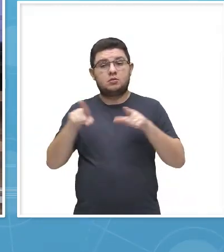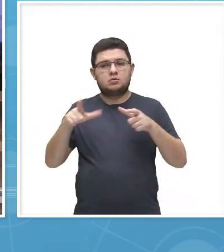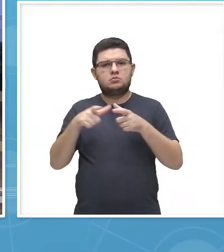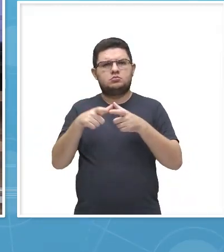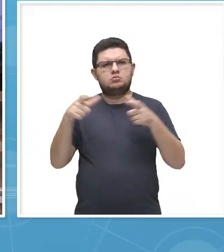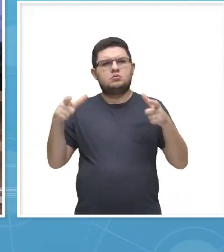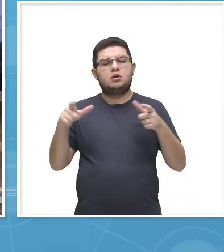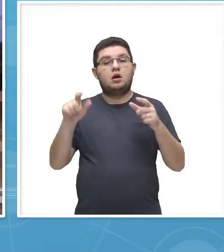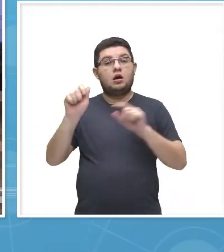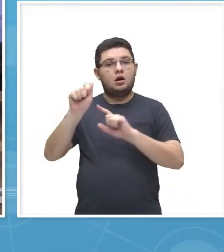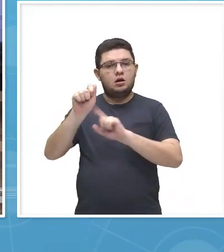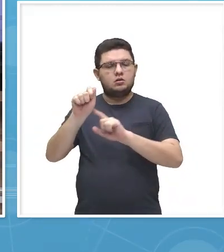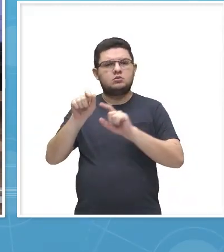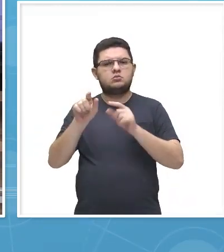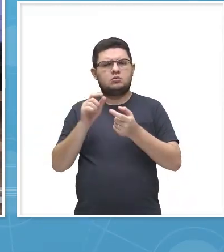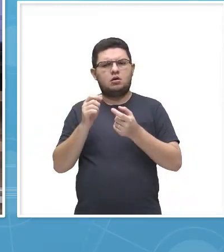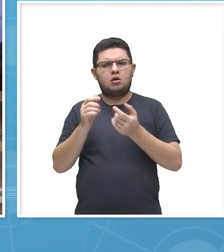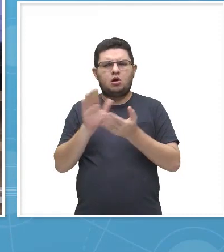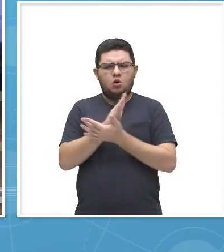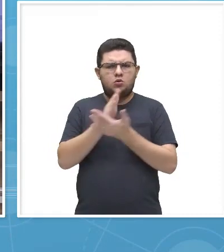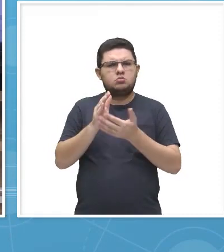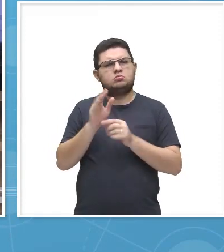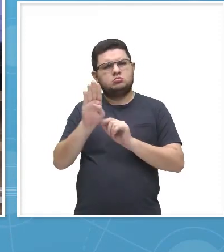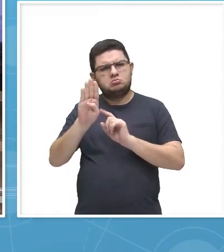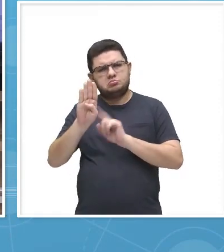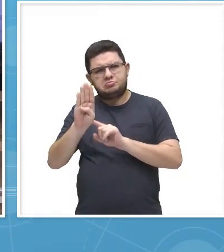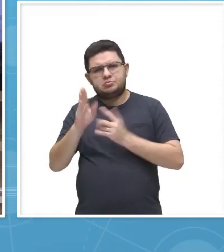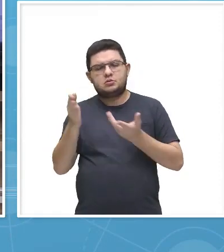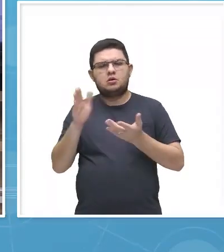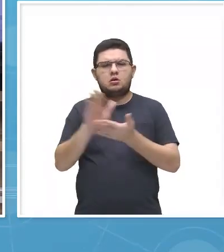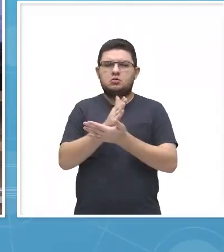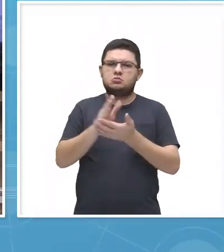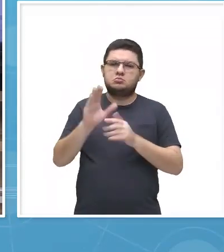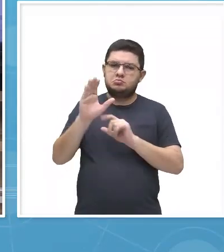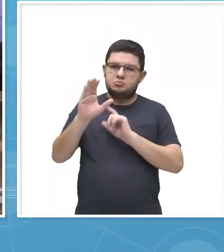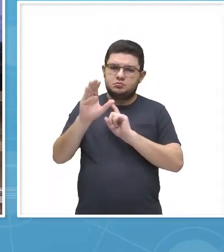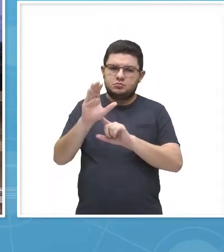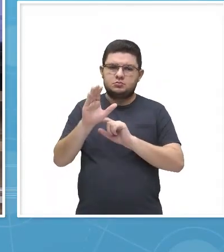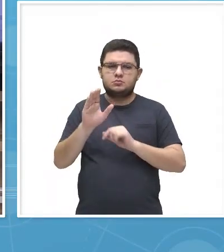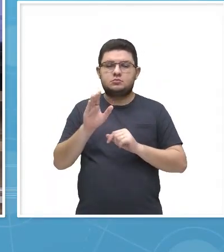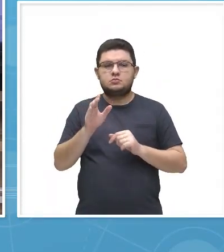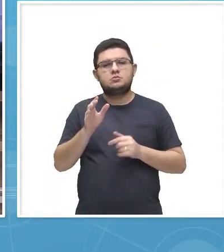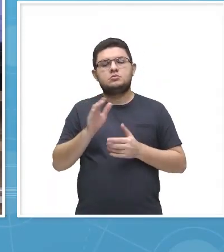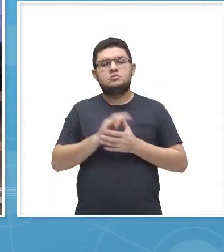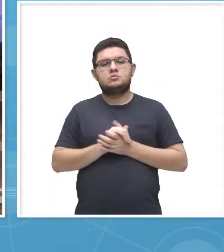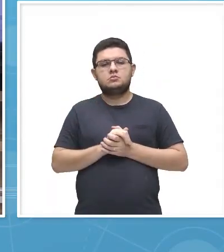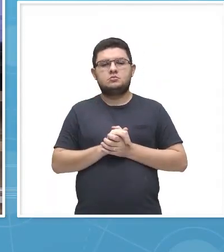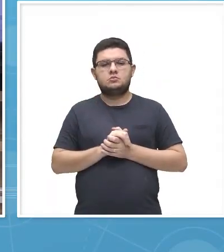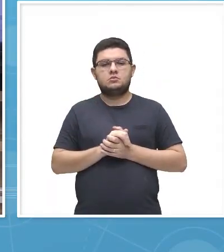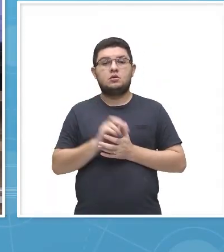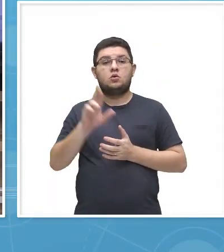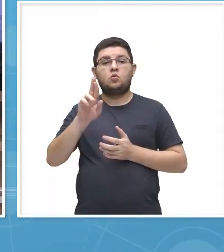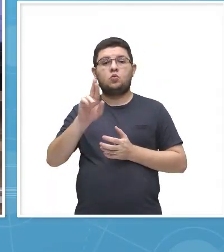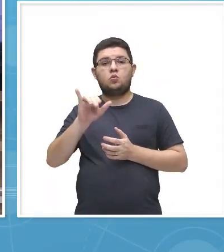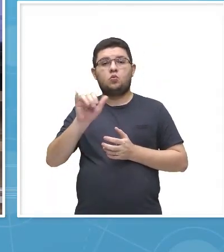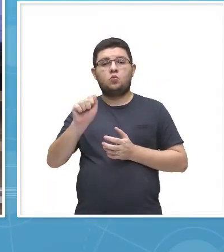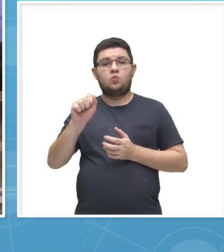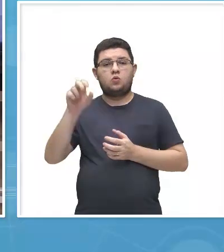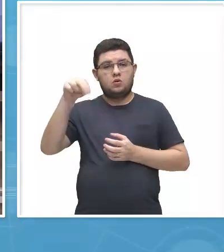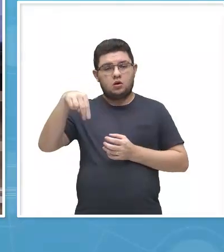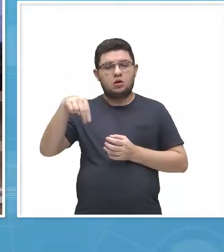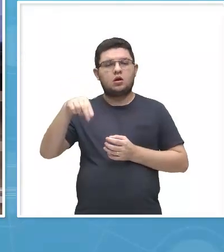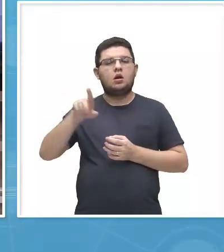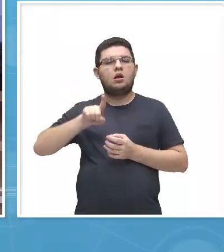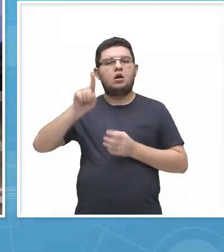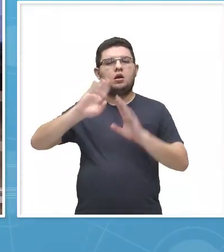até a letra B também tem letras e tá aparecendo aqui por exemplo Brian lá da escola Elisa Bessa